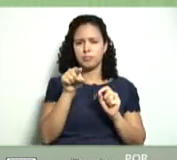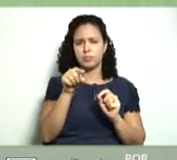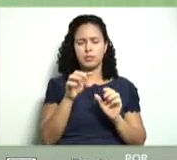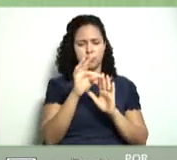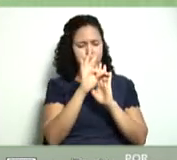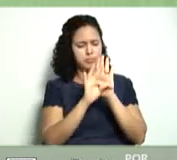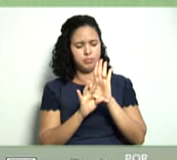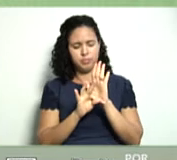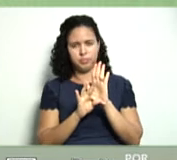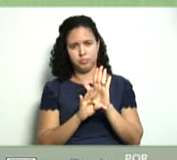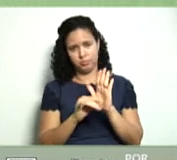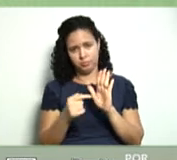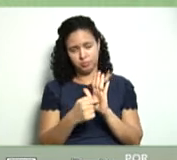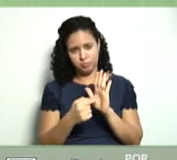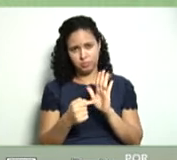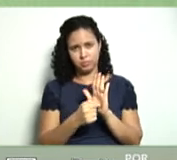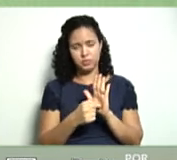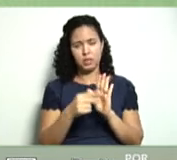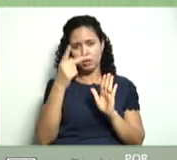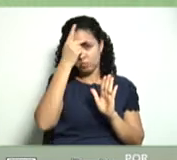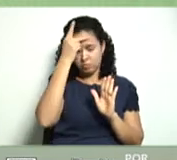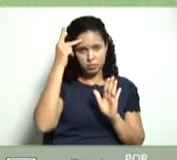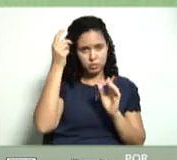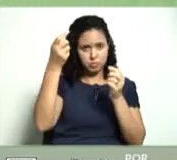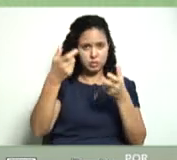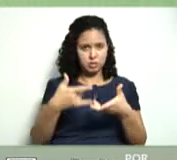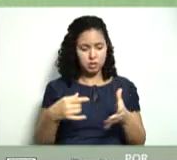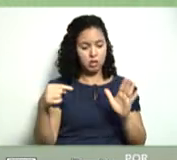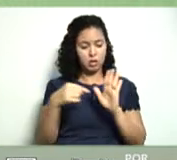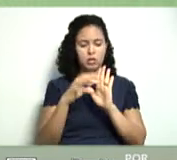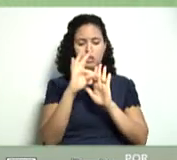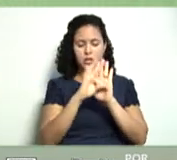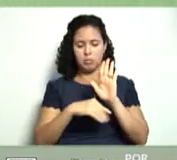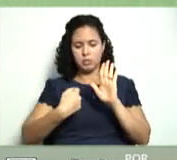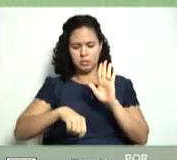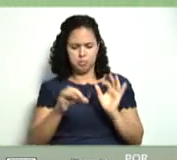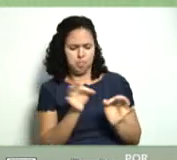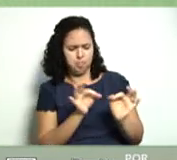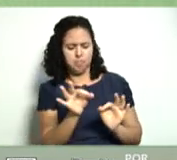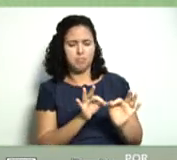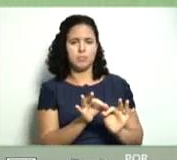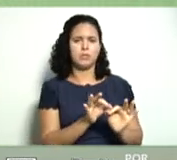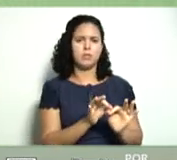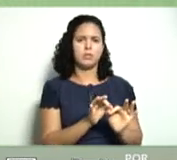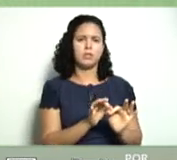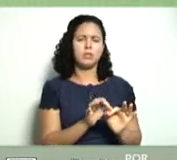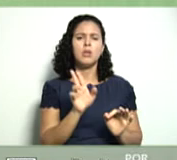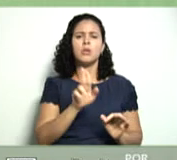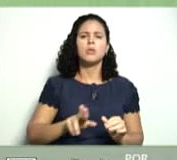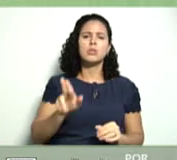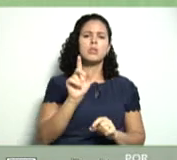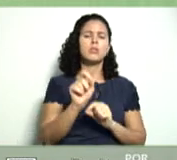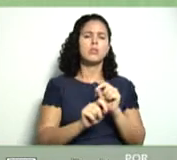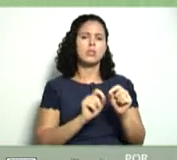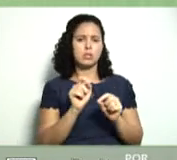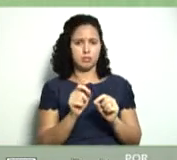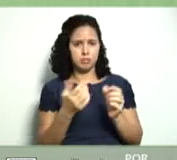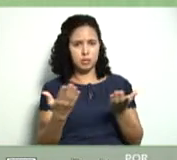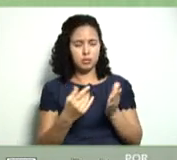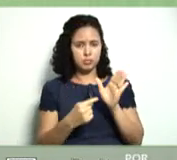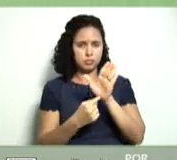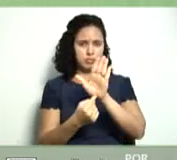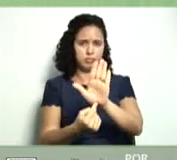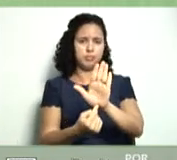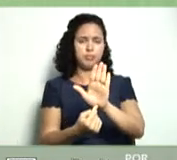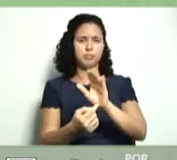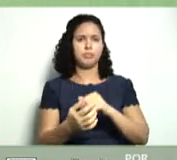texto e alguém fala assim esse texto tem que ser formatado que deve ser utilizado então vou mostrar aqui pra